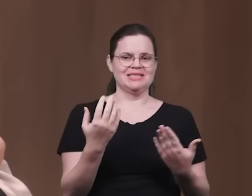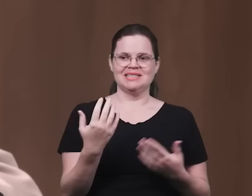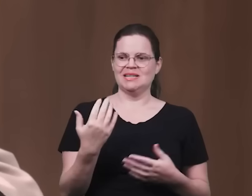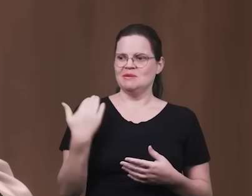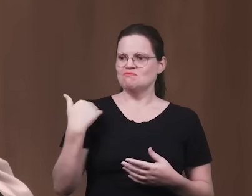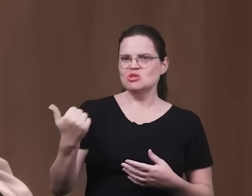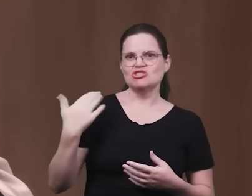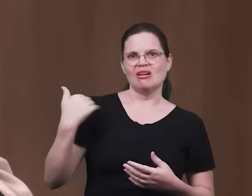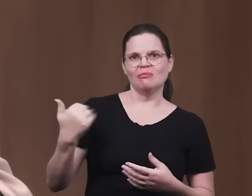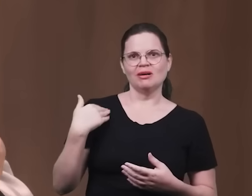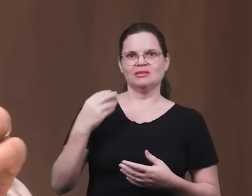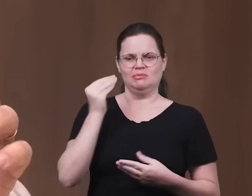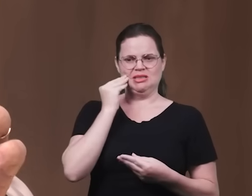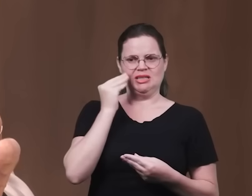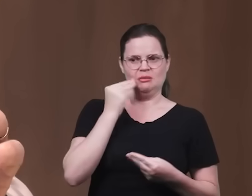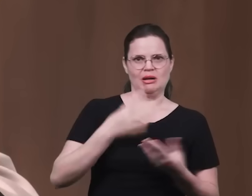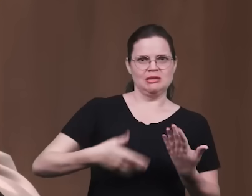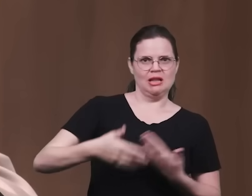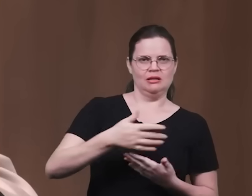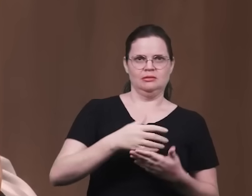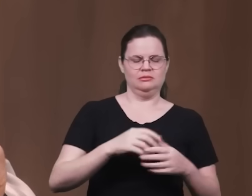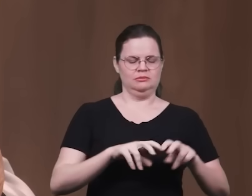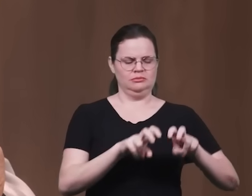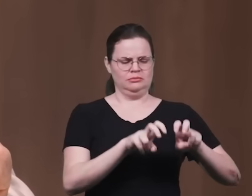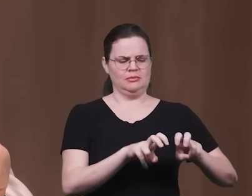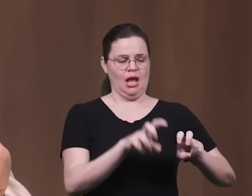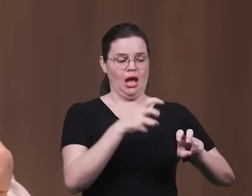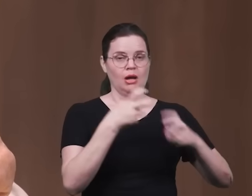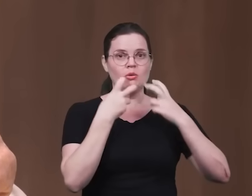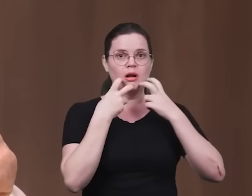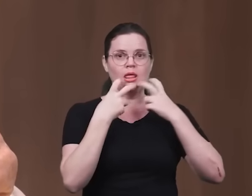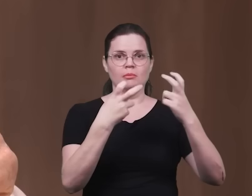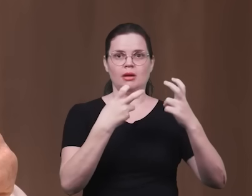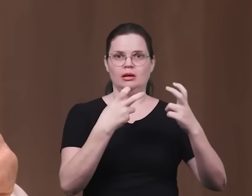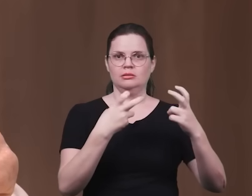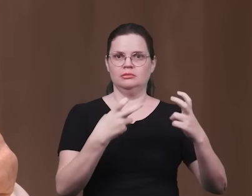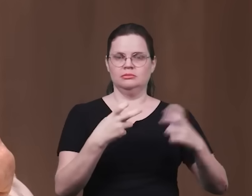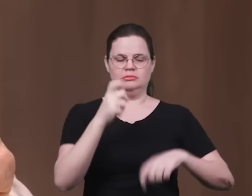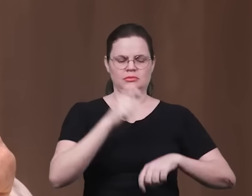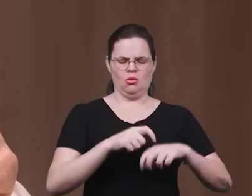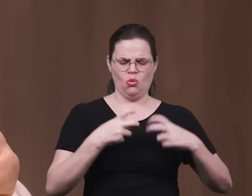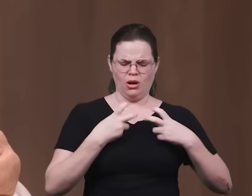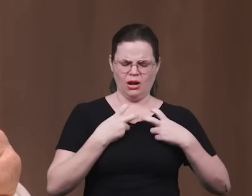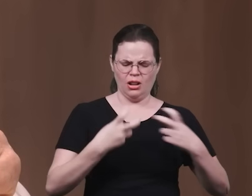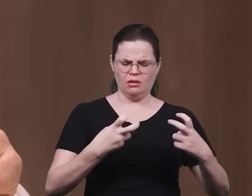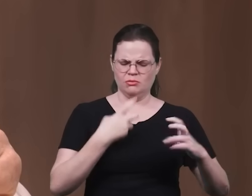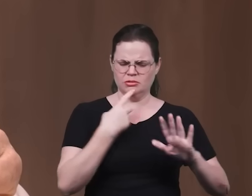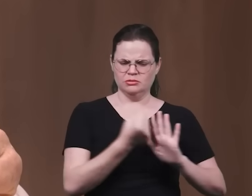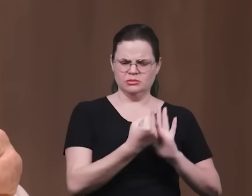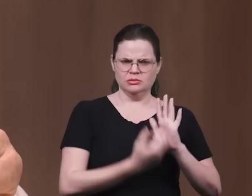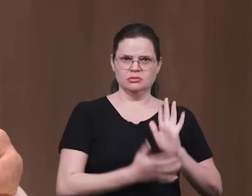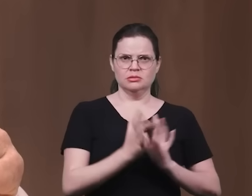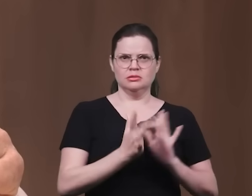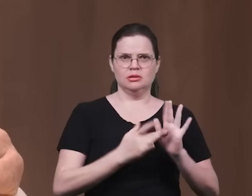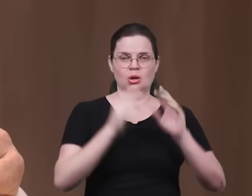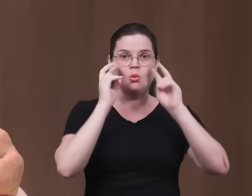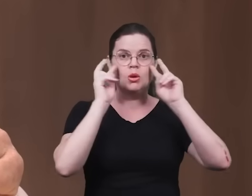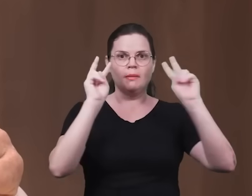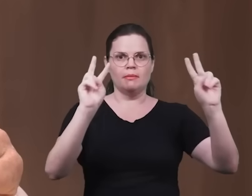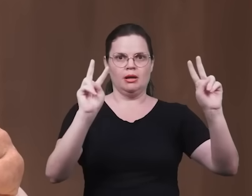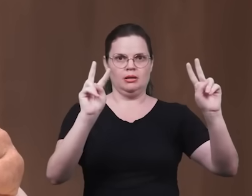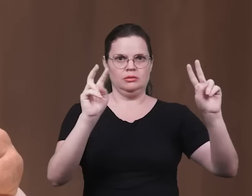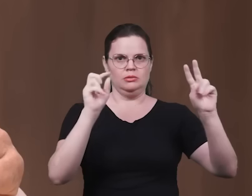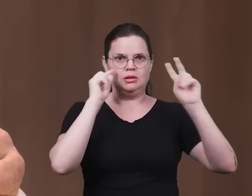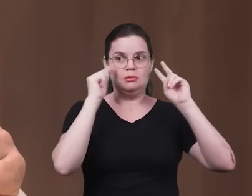pessoa e tal. E aí, de repente, eu fiz um clamor ao Senhor. Aí estava clamando com os olhos abertos, porque